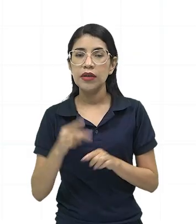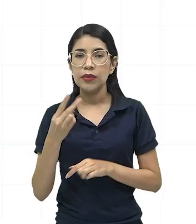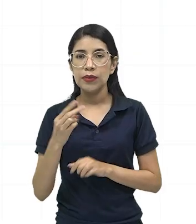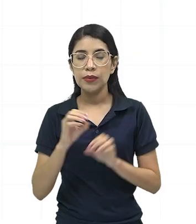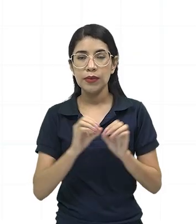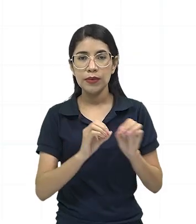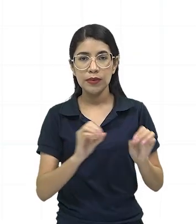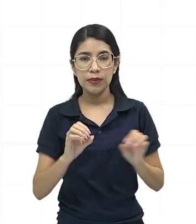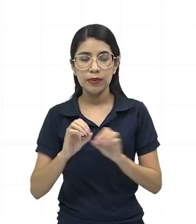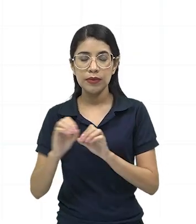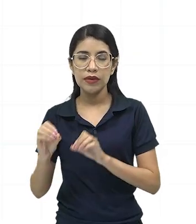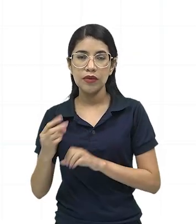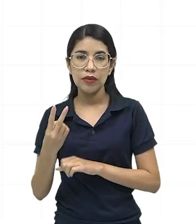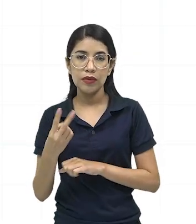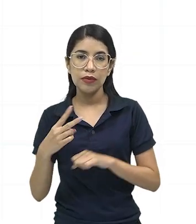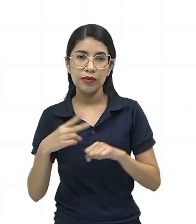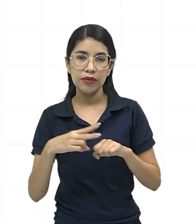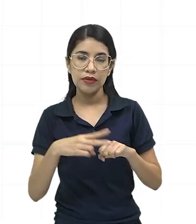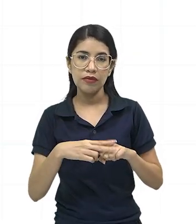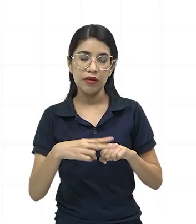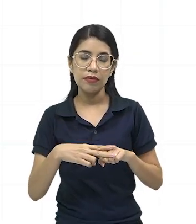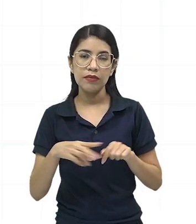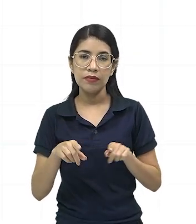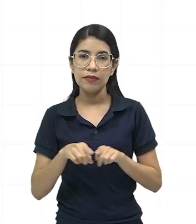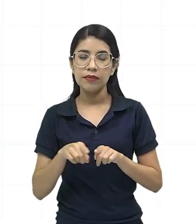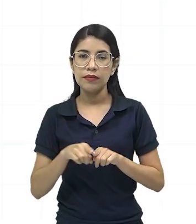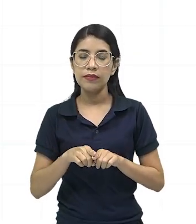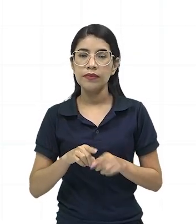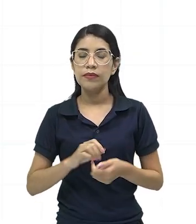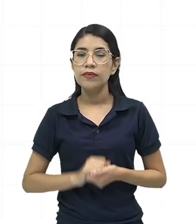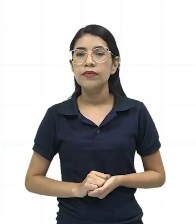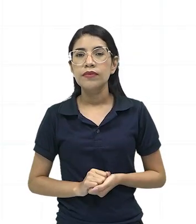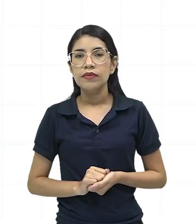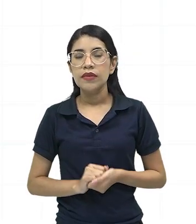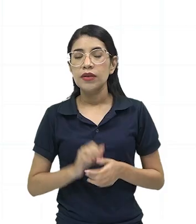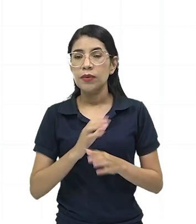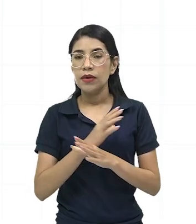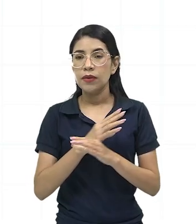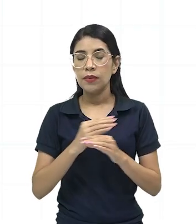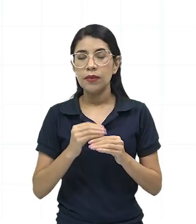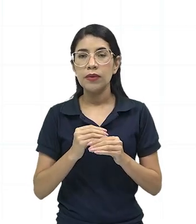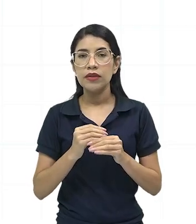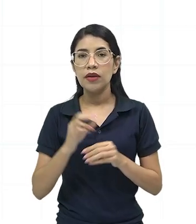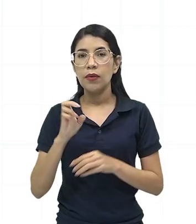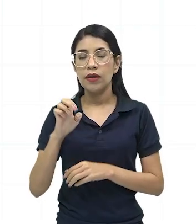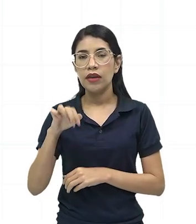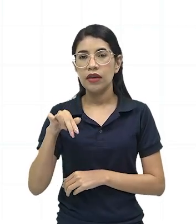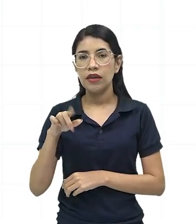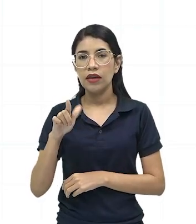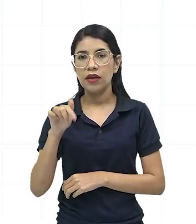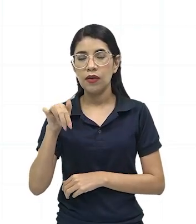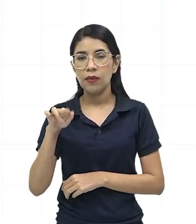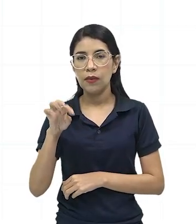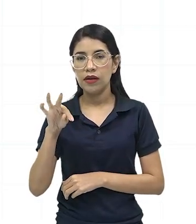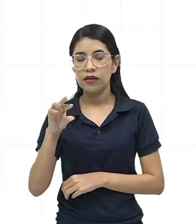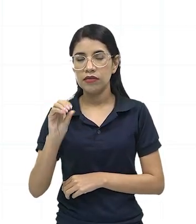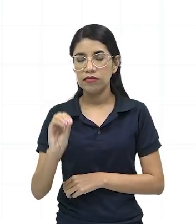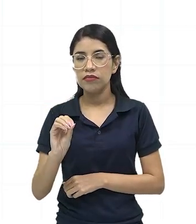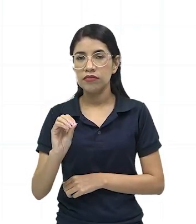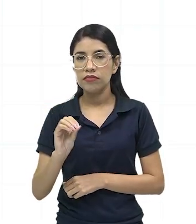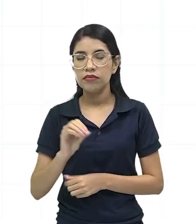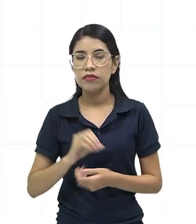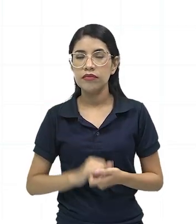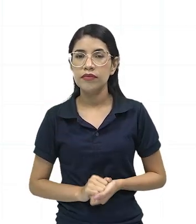Cantava, lavava. 2 verbos, 2 orações. Nossa conjunção, enquanto, está sendo uma